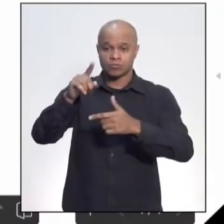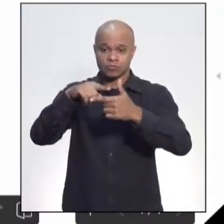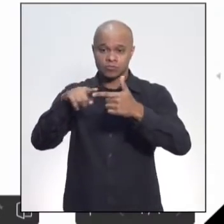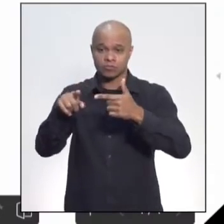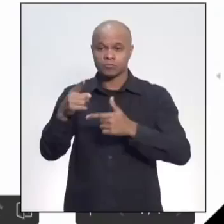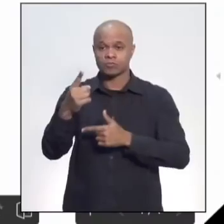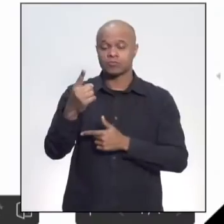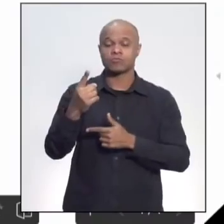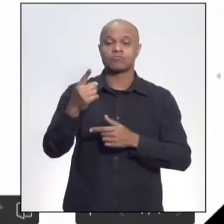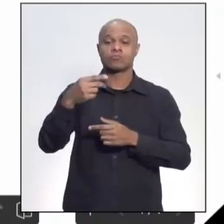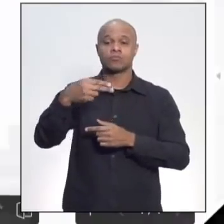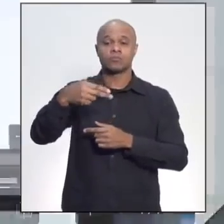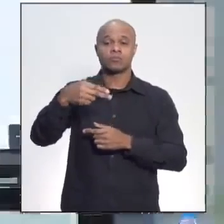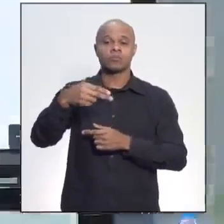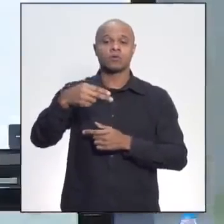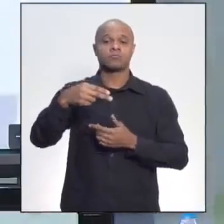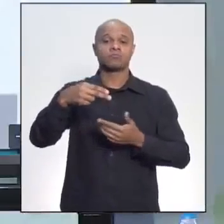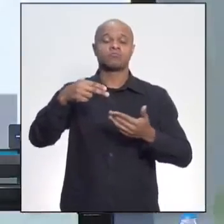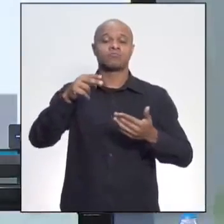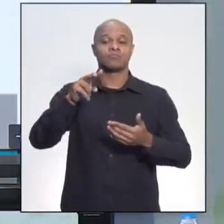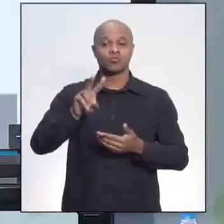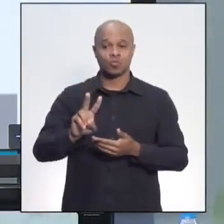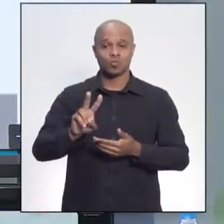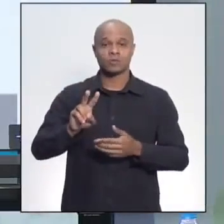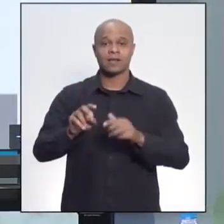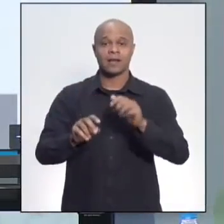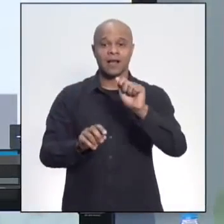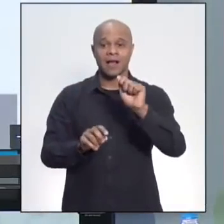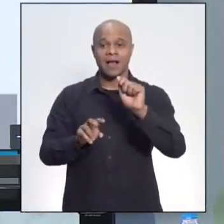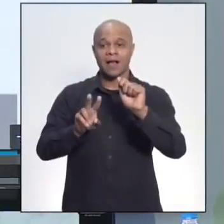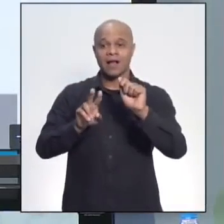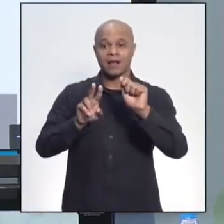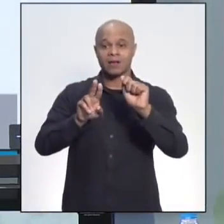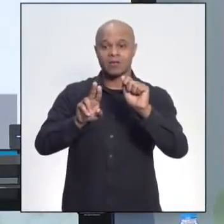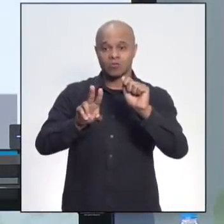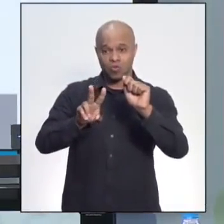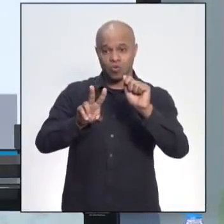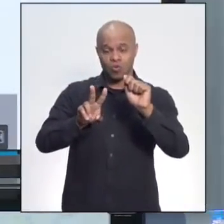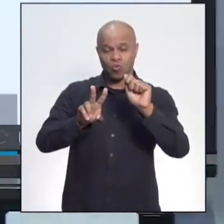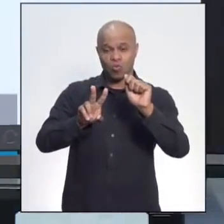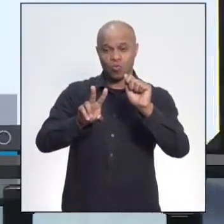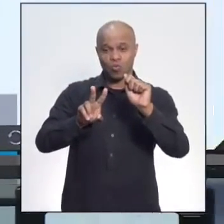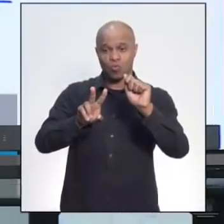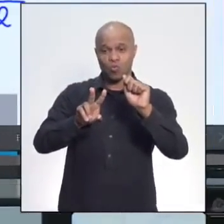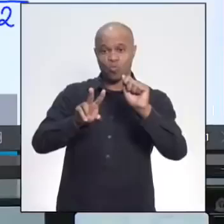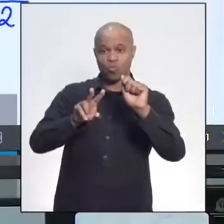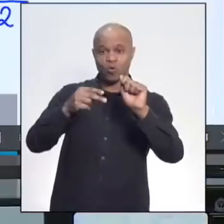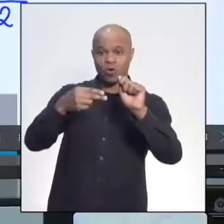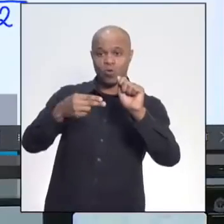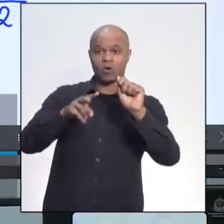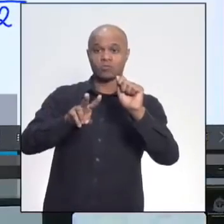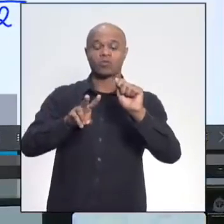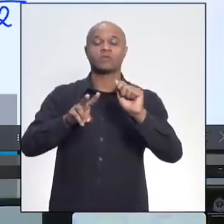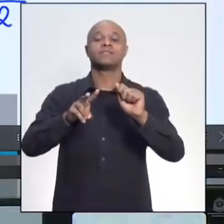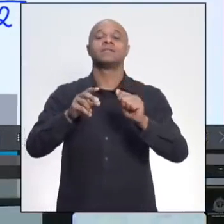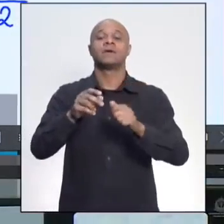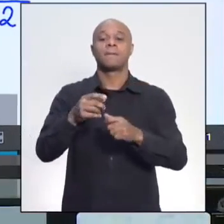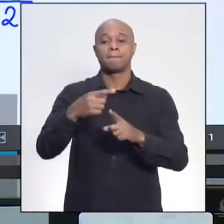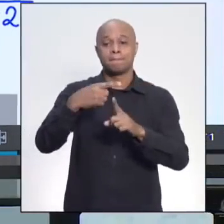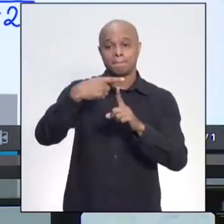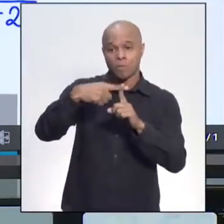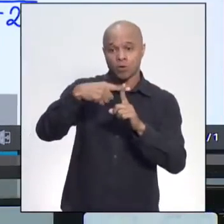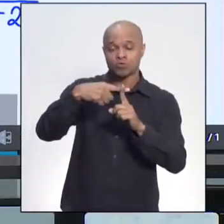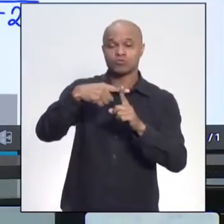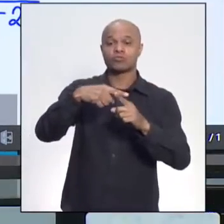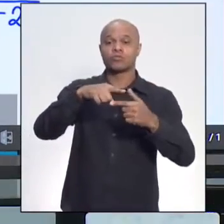2. Quer dizer que o meu A vale 2. Ai, como é 2 é positivo, a minha função é crescente. Ai, que